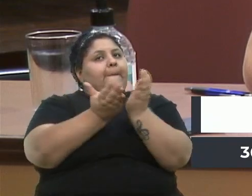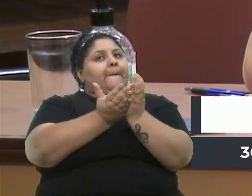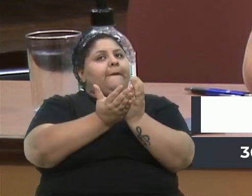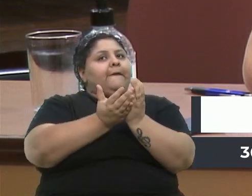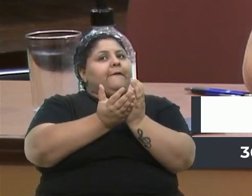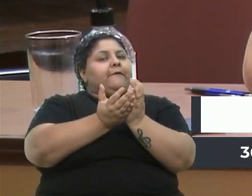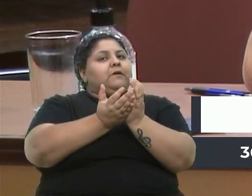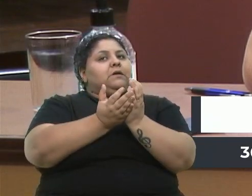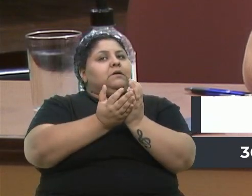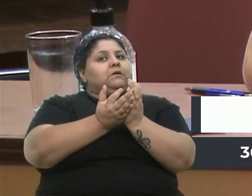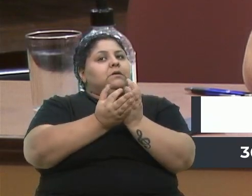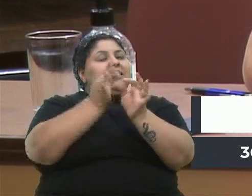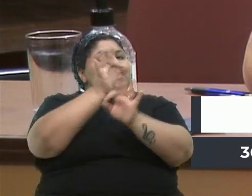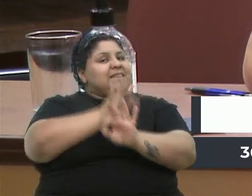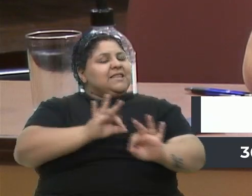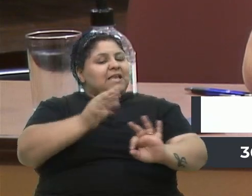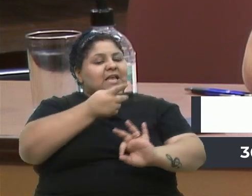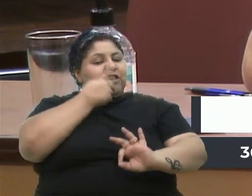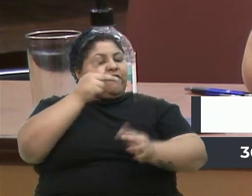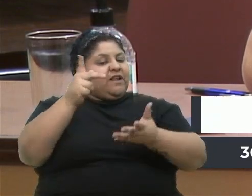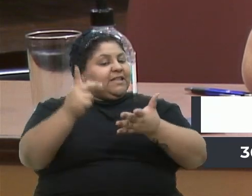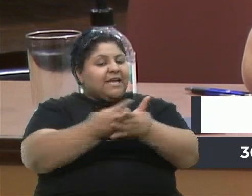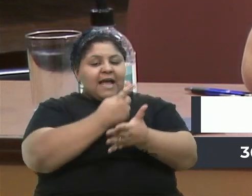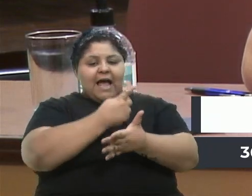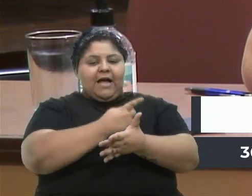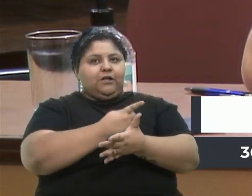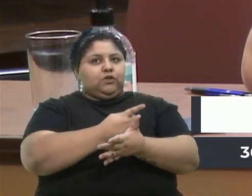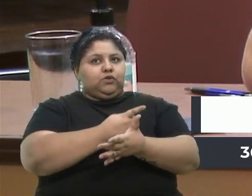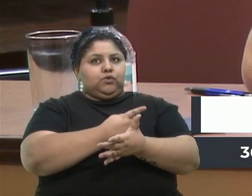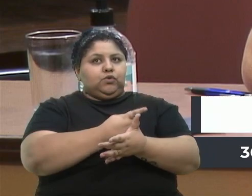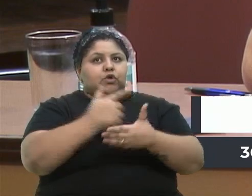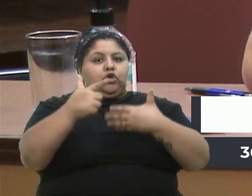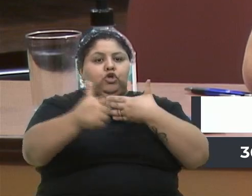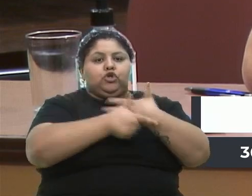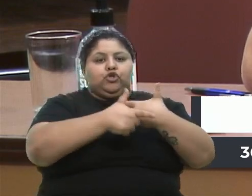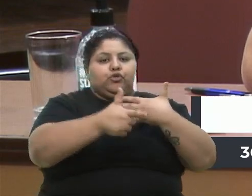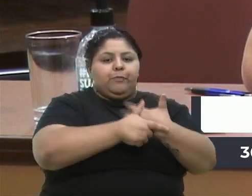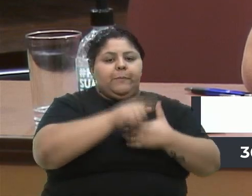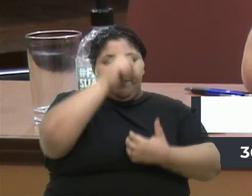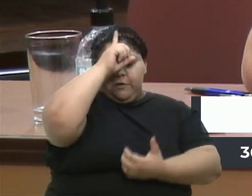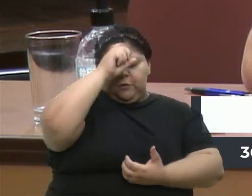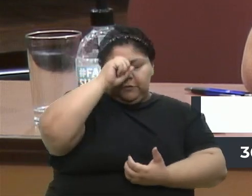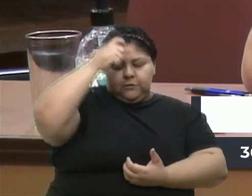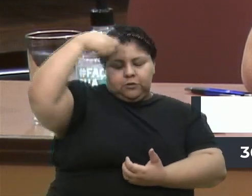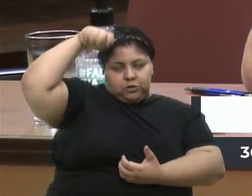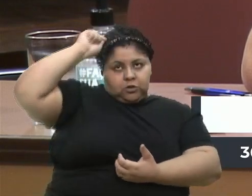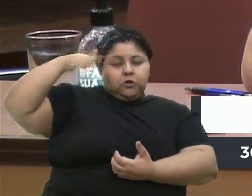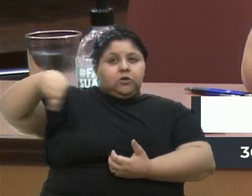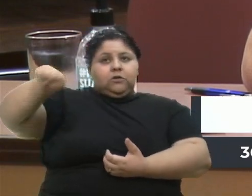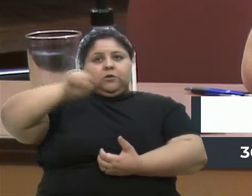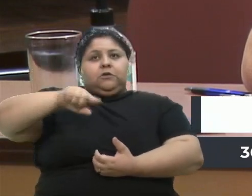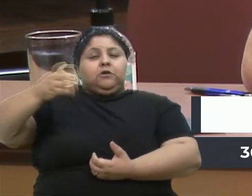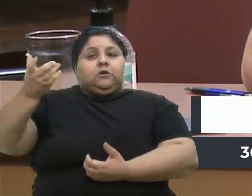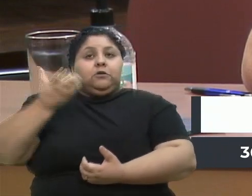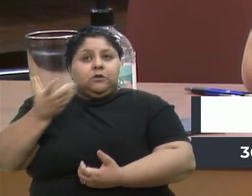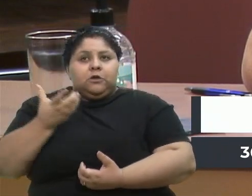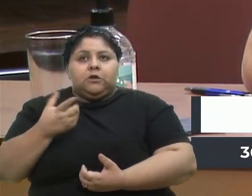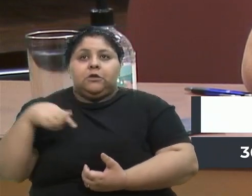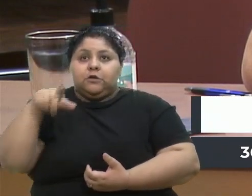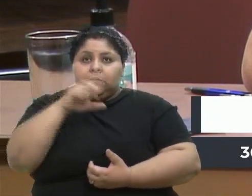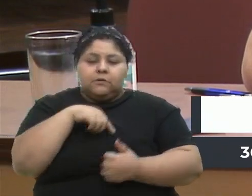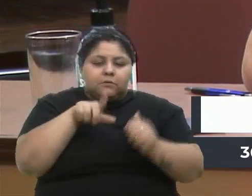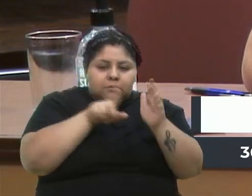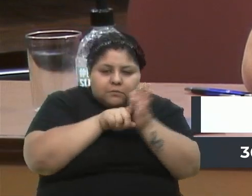maculando a imagem da universidade nem do Hospital dos Trabalhadores que ali compõem o quadro. Nós queremos e estamos